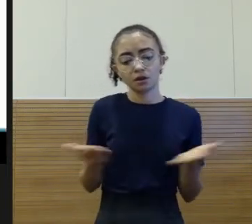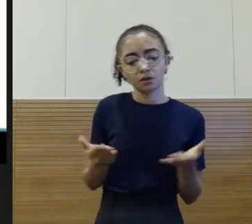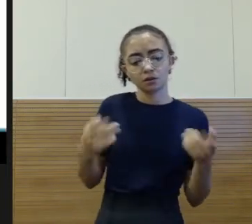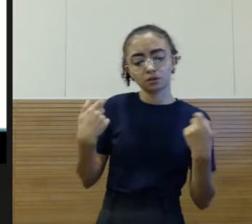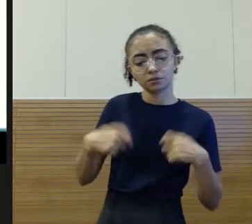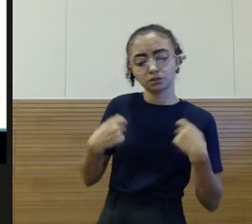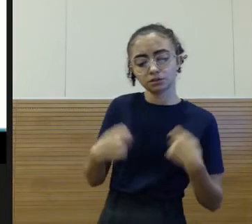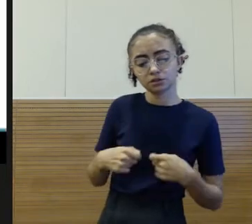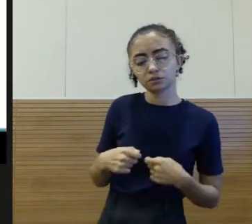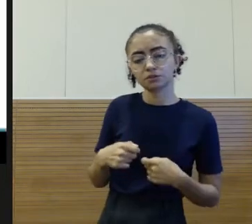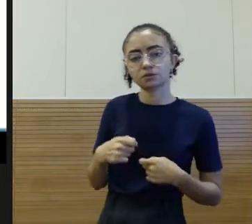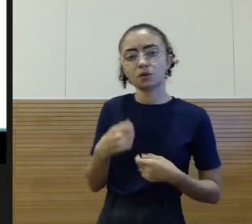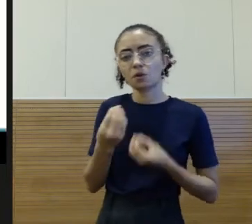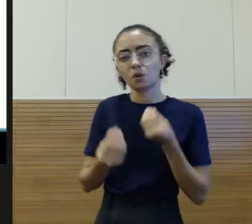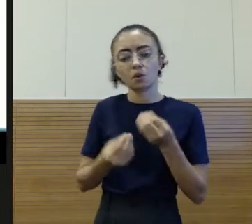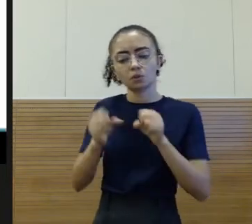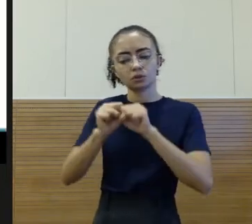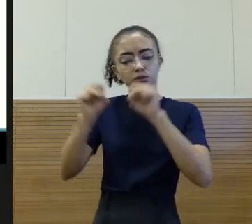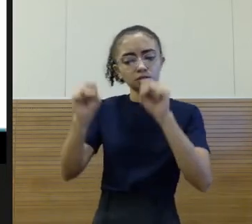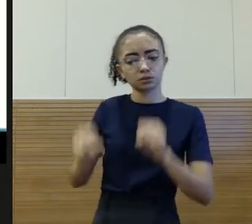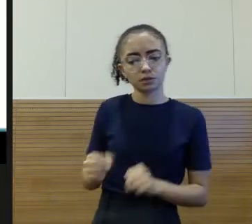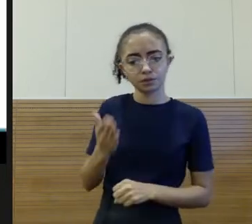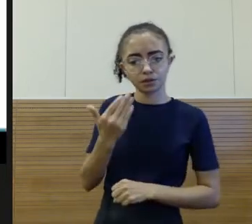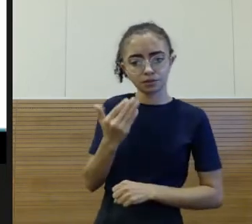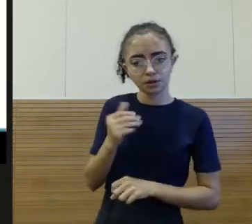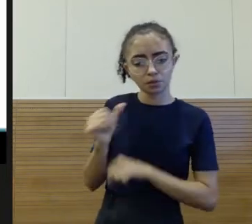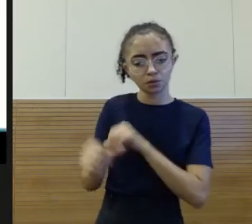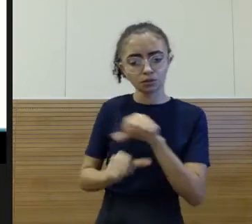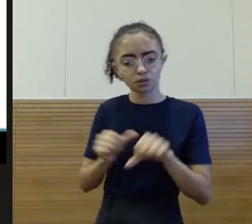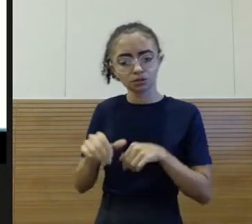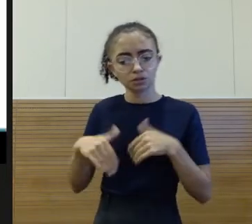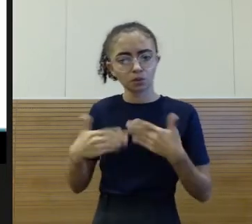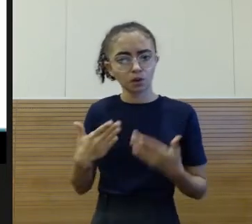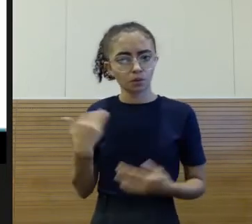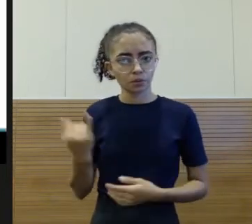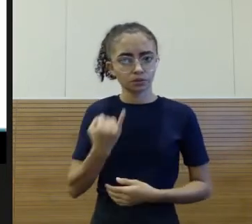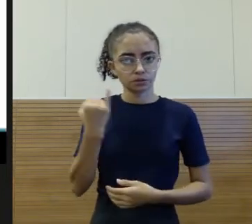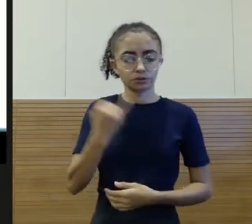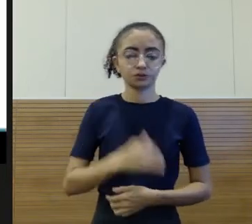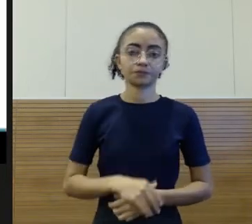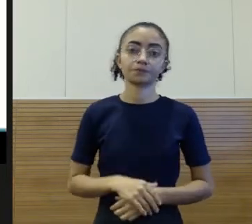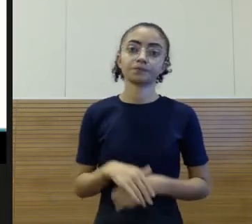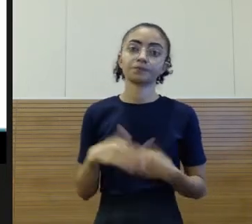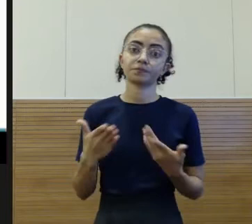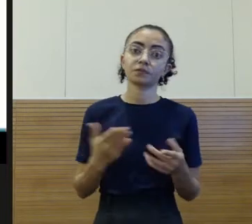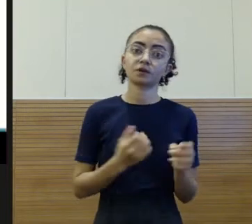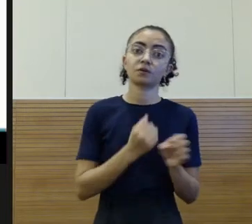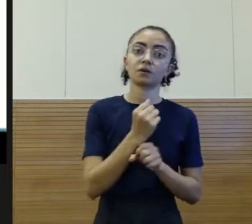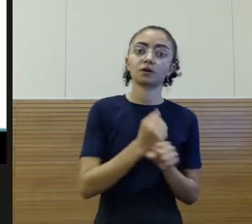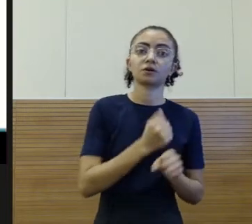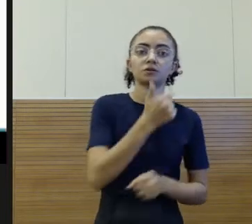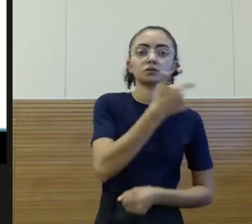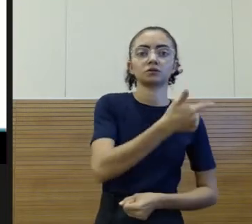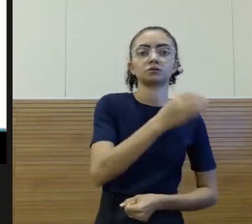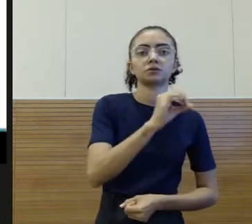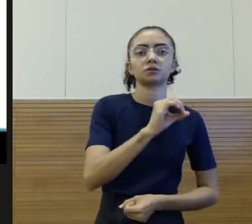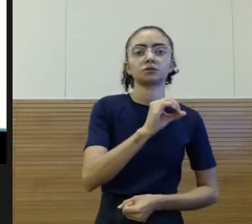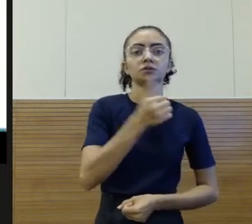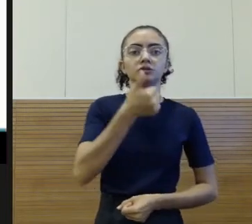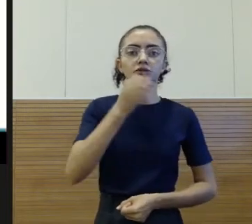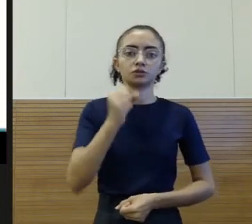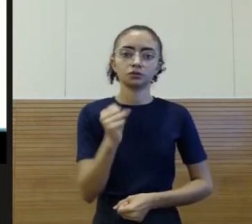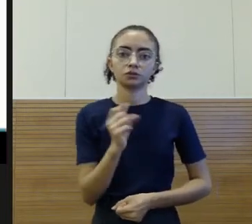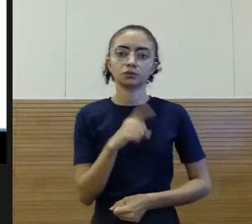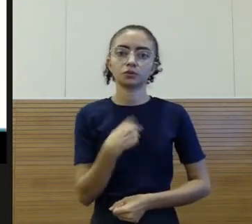sistema alimentar, devemos pensar em algumas mudanças importantes. Então, aqui eu gostaria de destacar que, a partir de 2018, começamos,